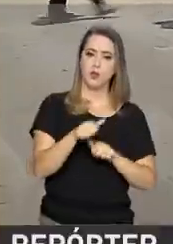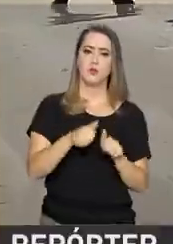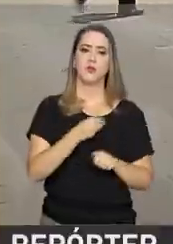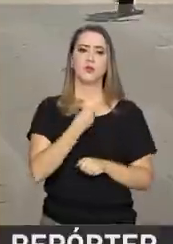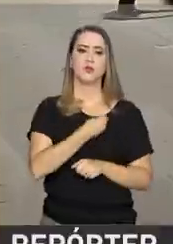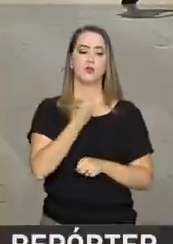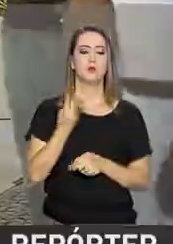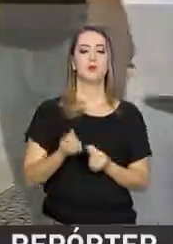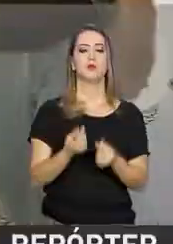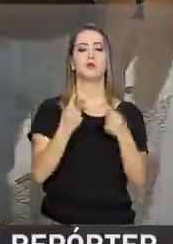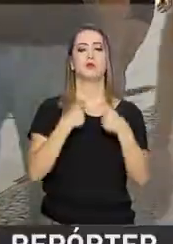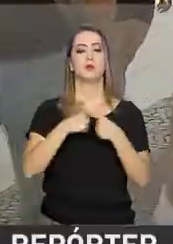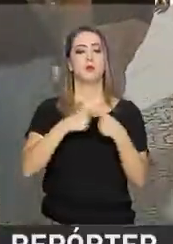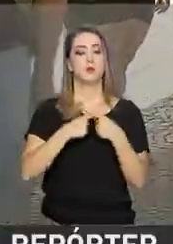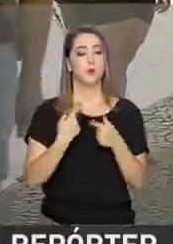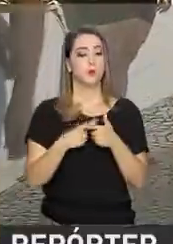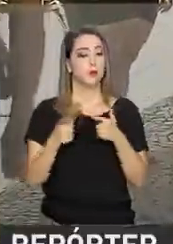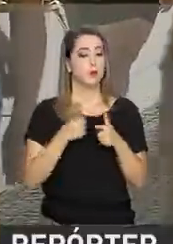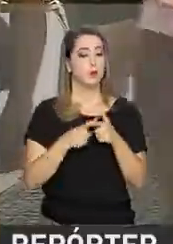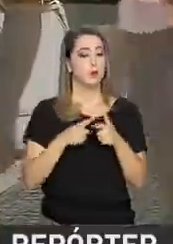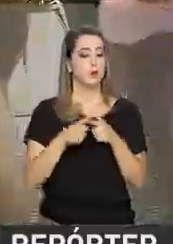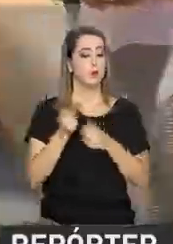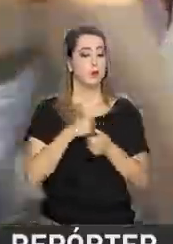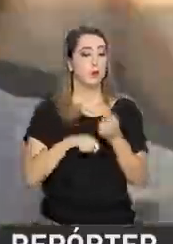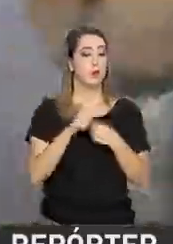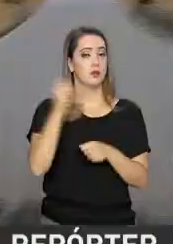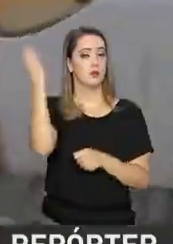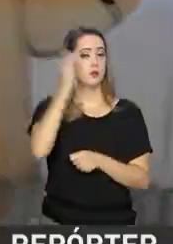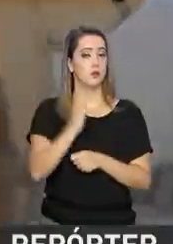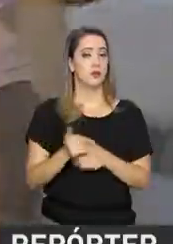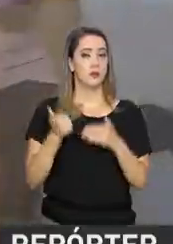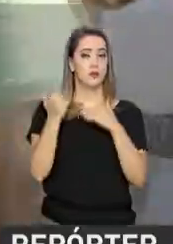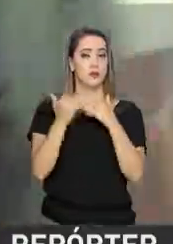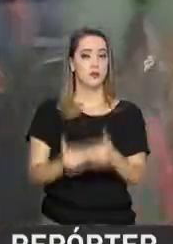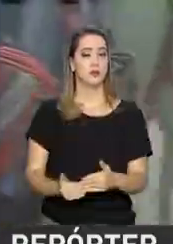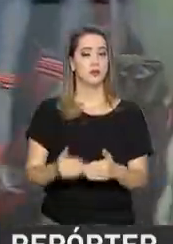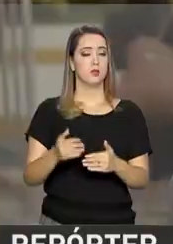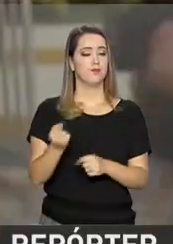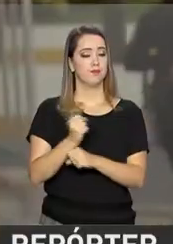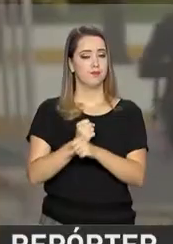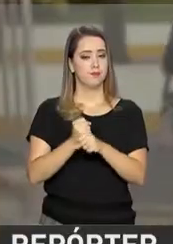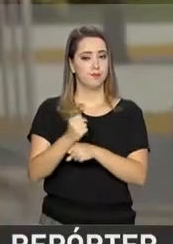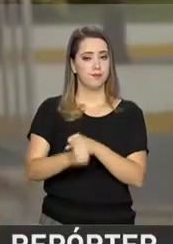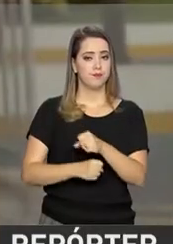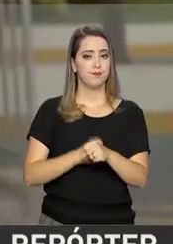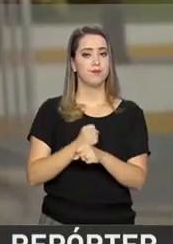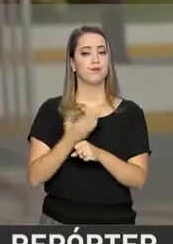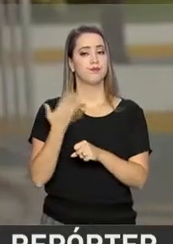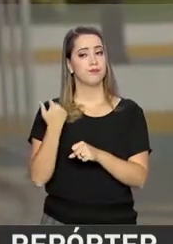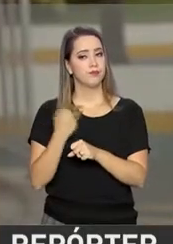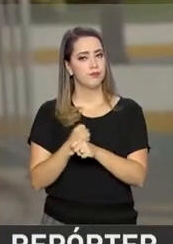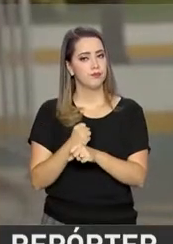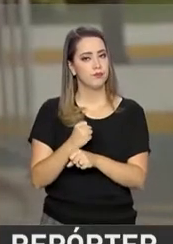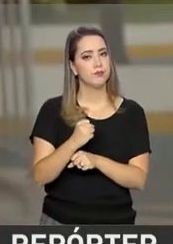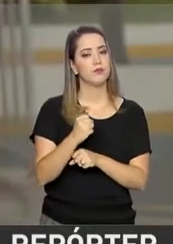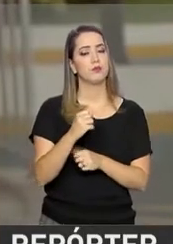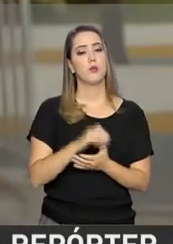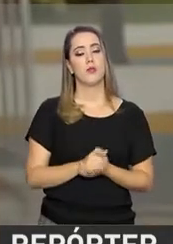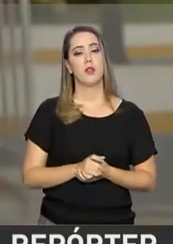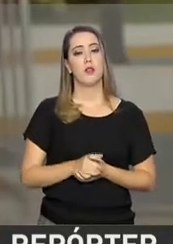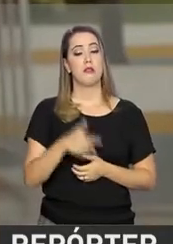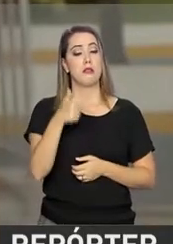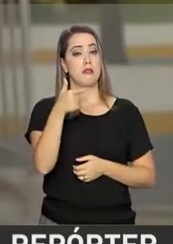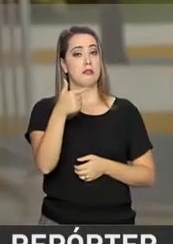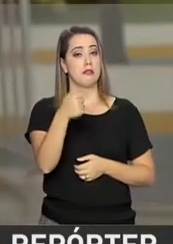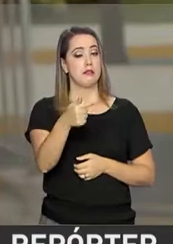financeira por causa da crise econômica que o brasil enfrentou nos últimos anos segundo a mesma pesquisa sete em cada dez